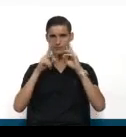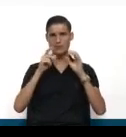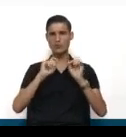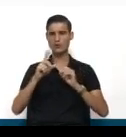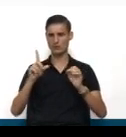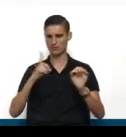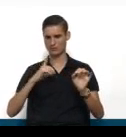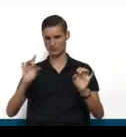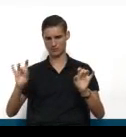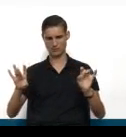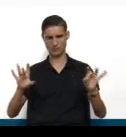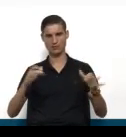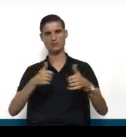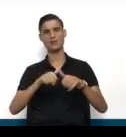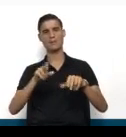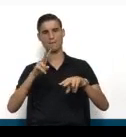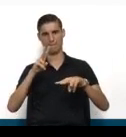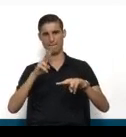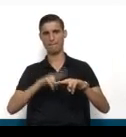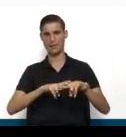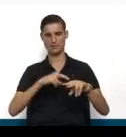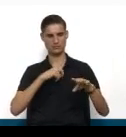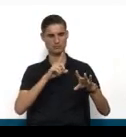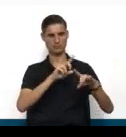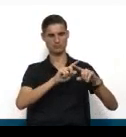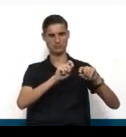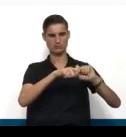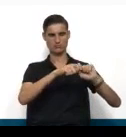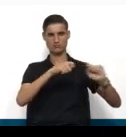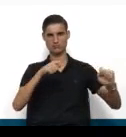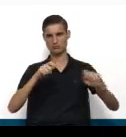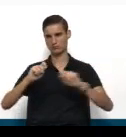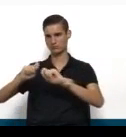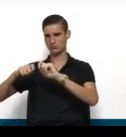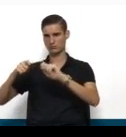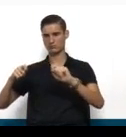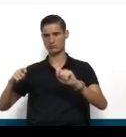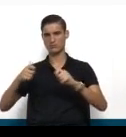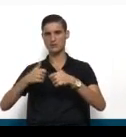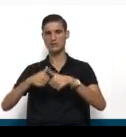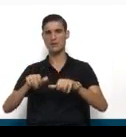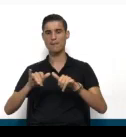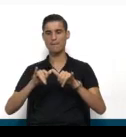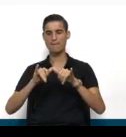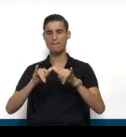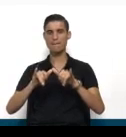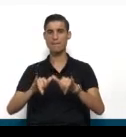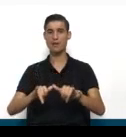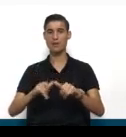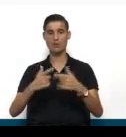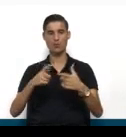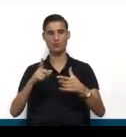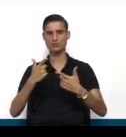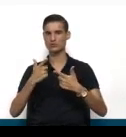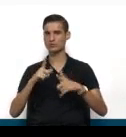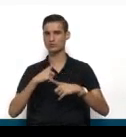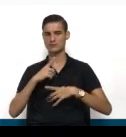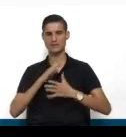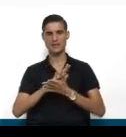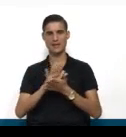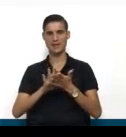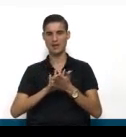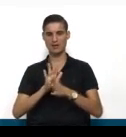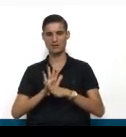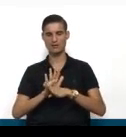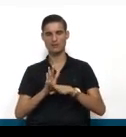presos, tá? Então, eles estão presos, ou seja, eles estão em repouso, onde eles não receberam nenhum